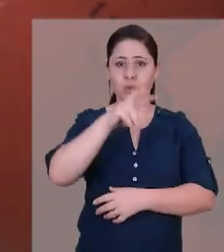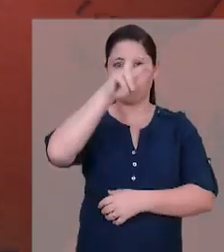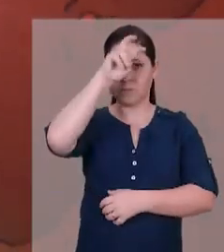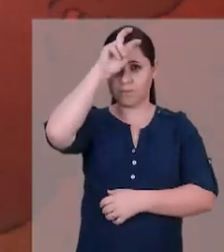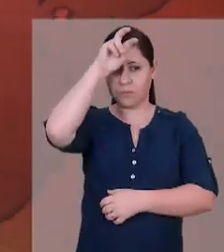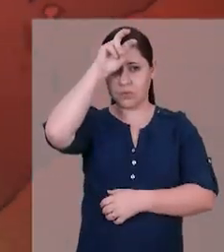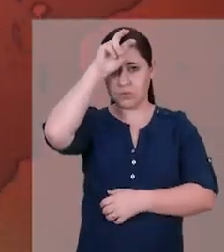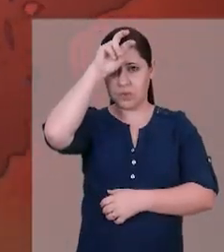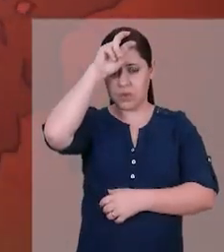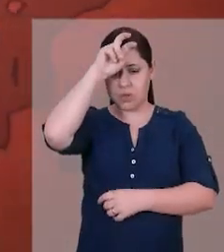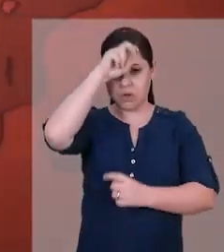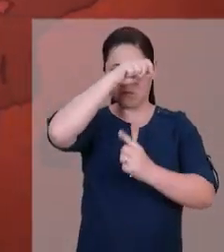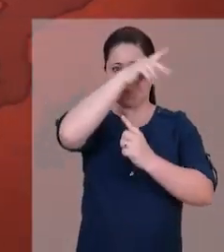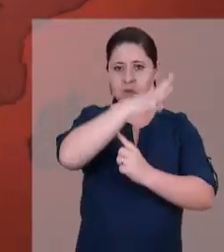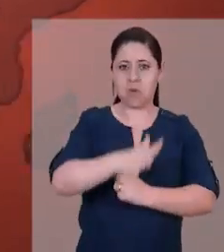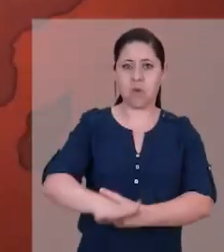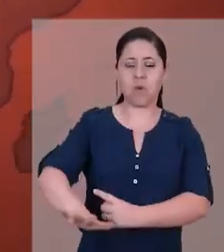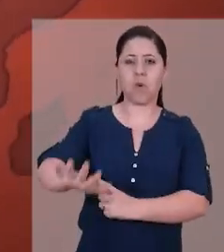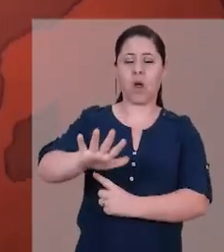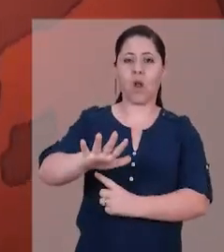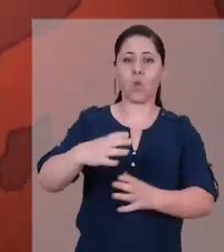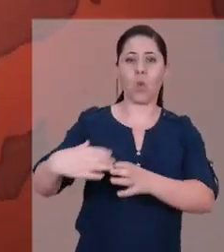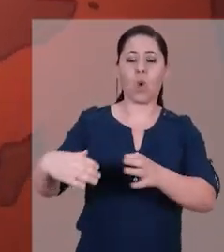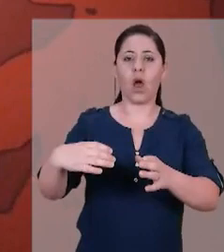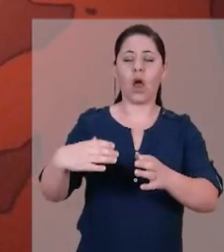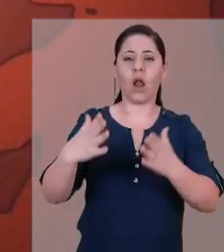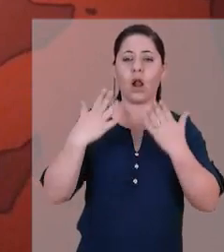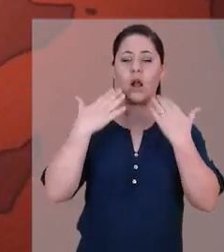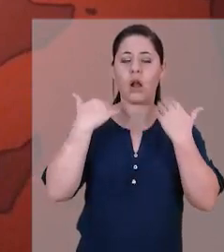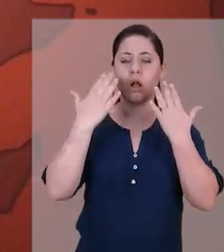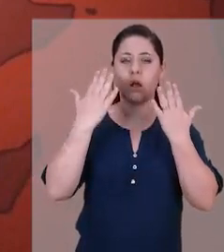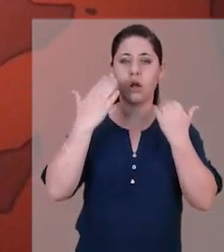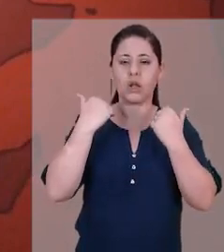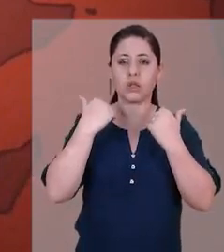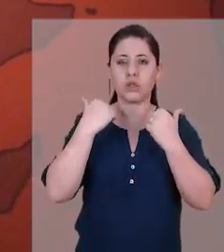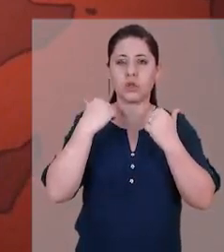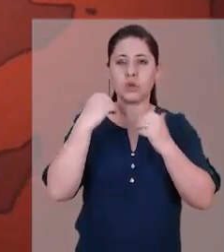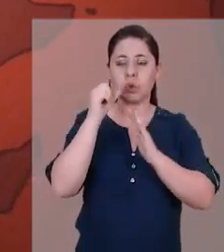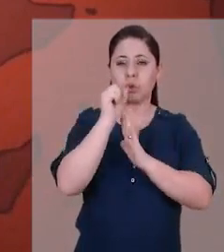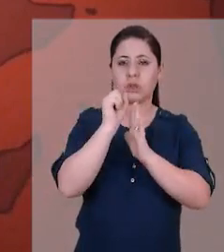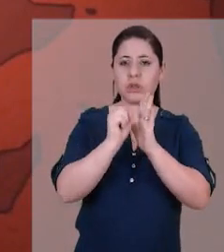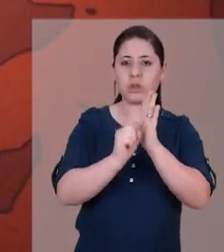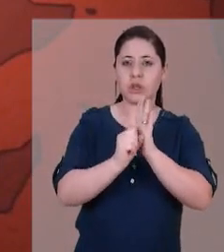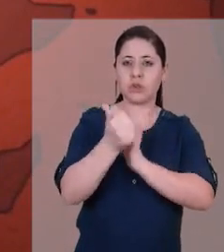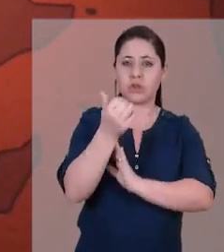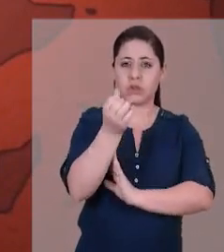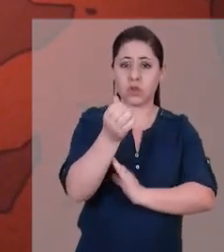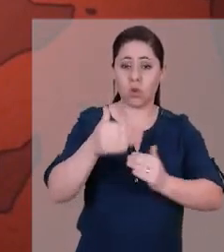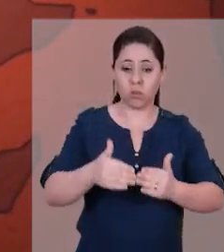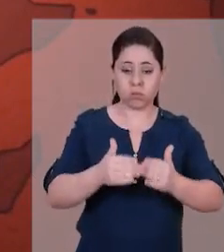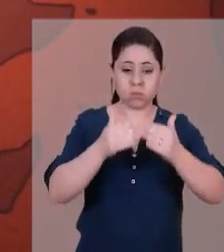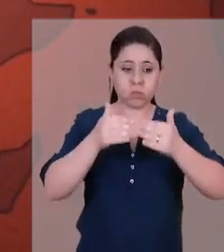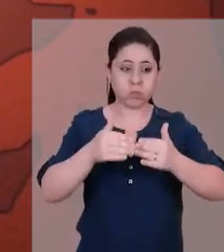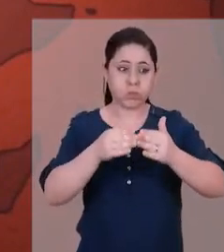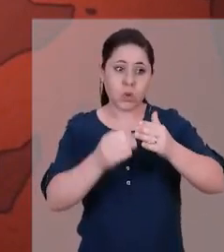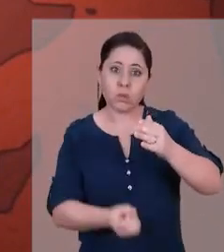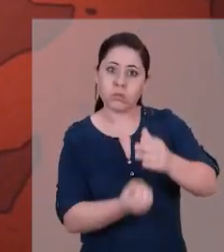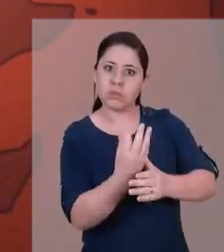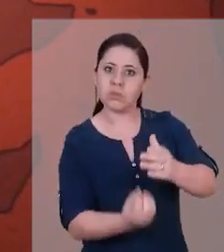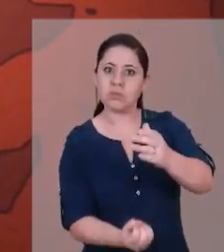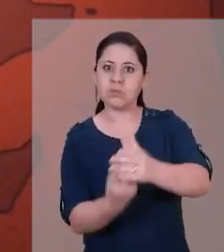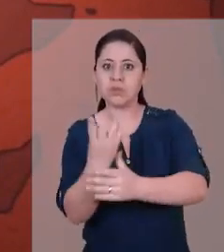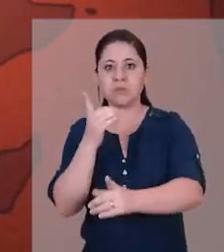Originário do Egito, ele se espalhou pelas regiões quentes do mundo a partir do século XVI, com as grandes navegações